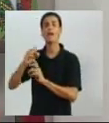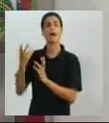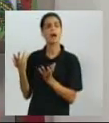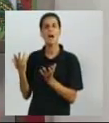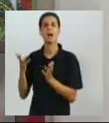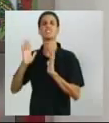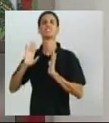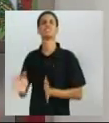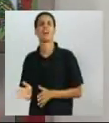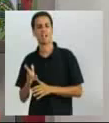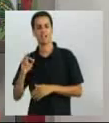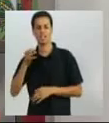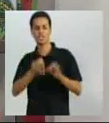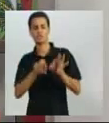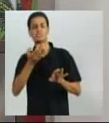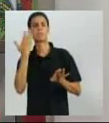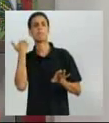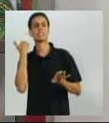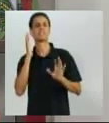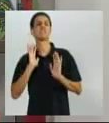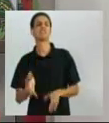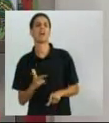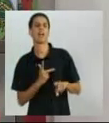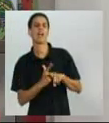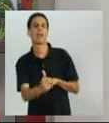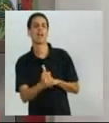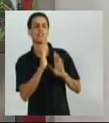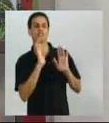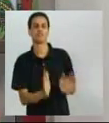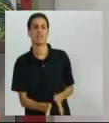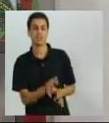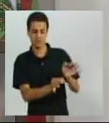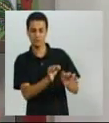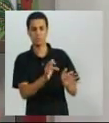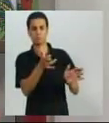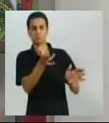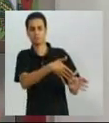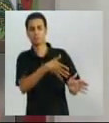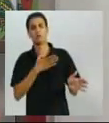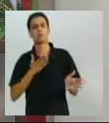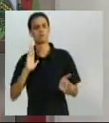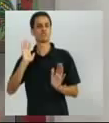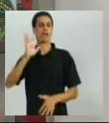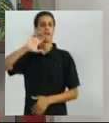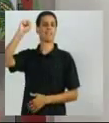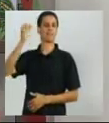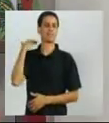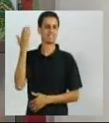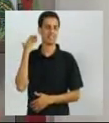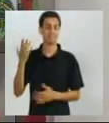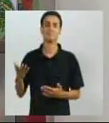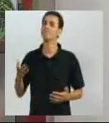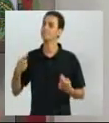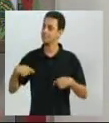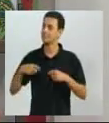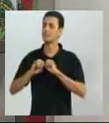vencido o Poder Judiciário nas amarras do tempo e nas entranhas dos processos que nós precisamos um dia, quem sabe,